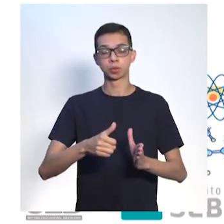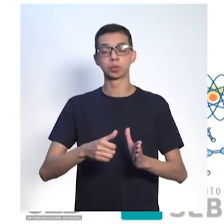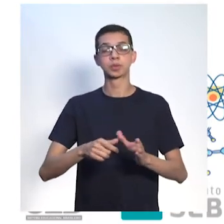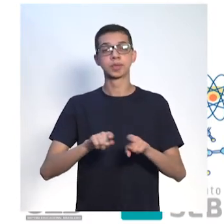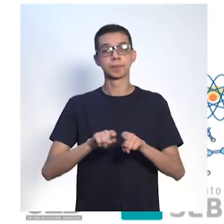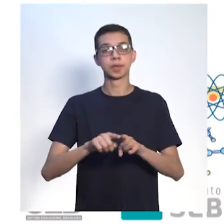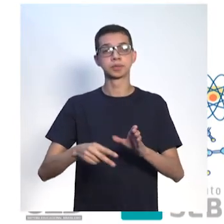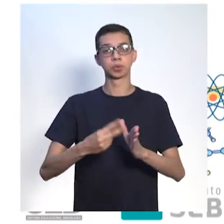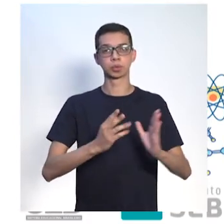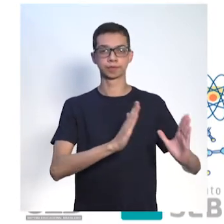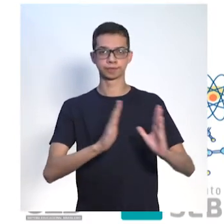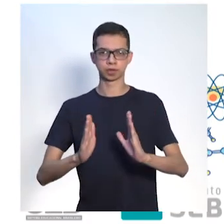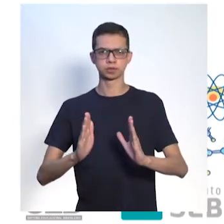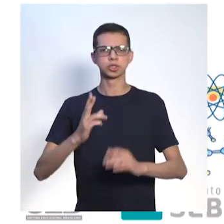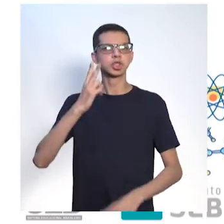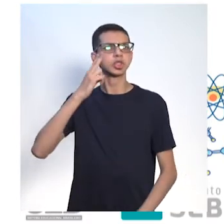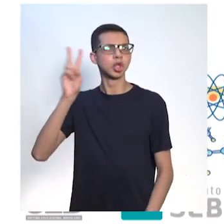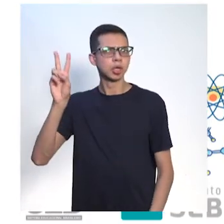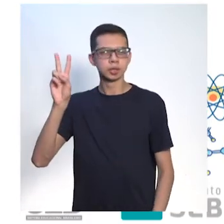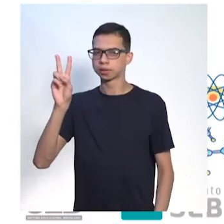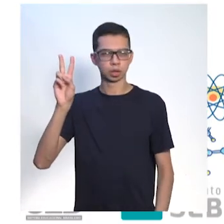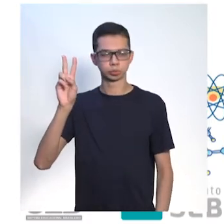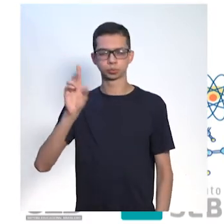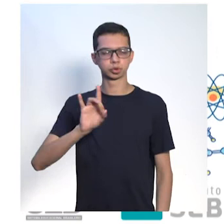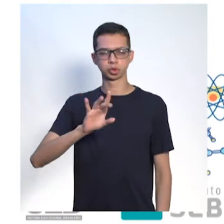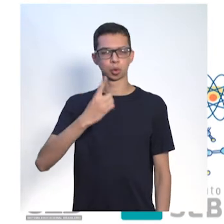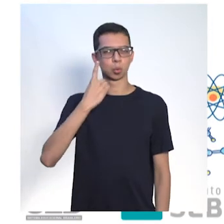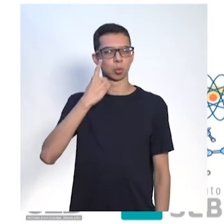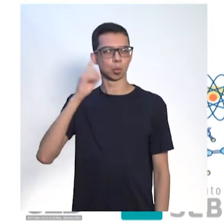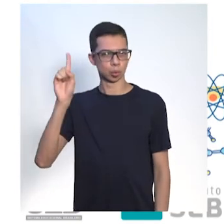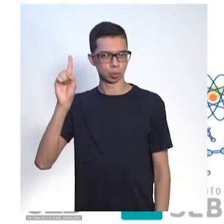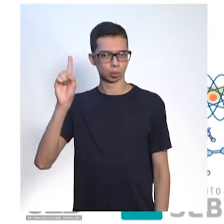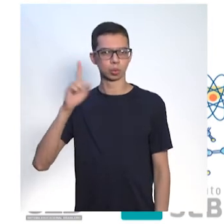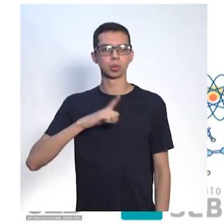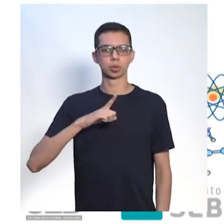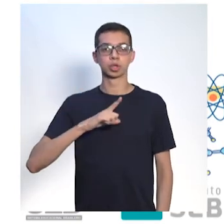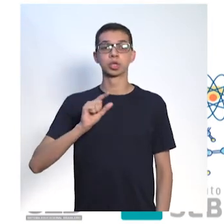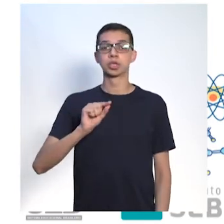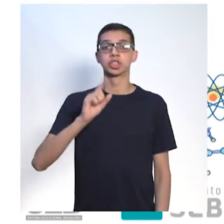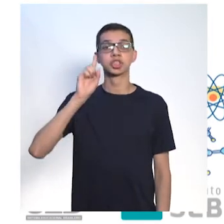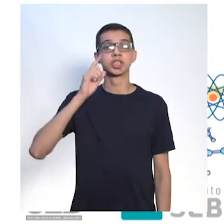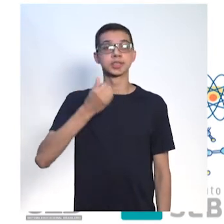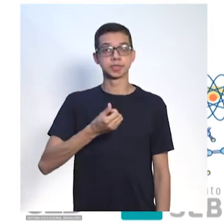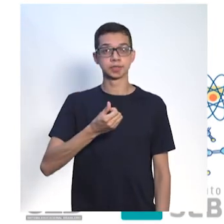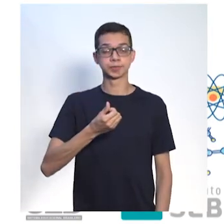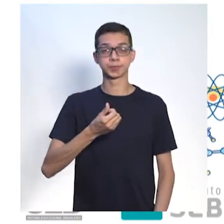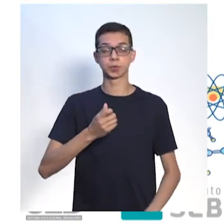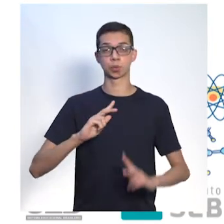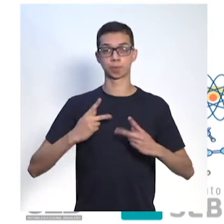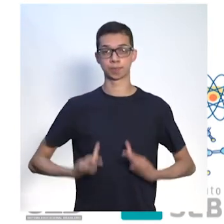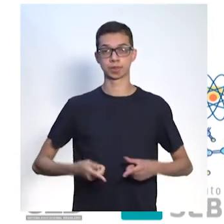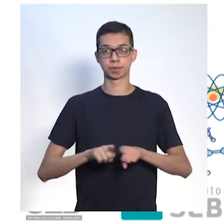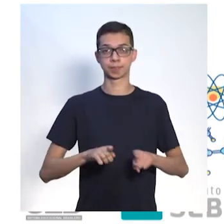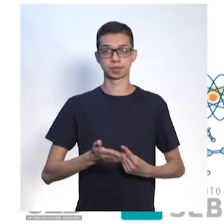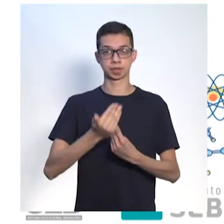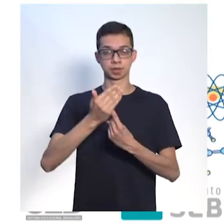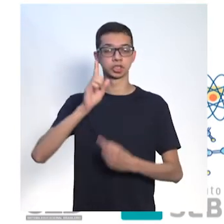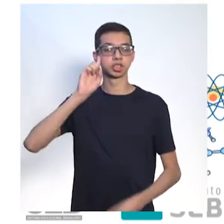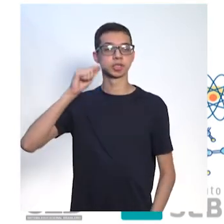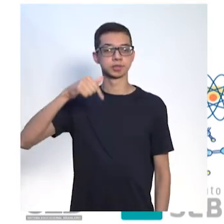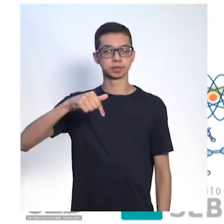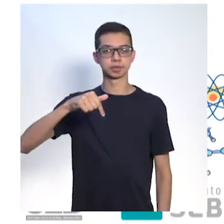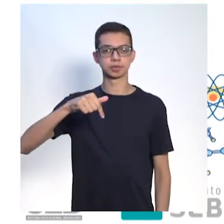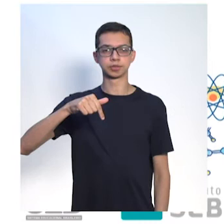Eles dividiram. No dia 6 é o pessoal de humanas e o pessoal de tecnologia. E no dia 7, o pessoal de